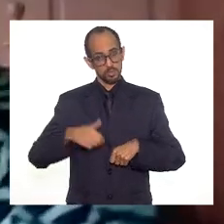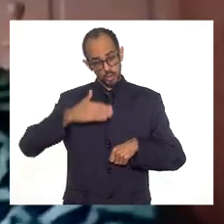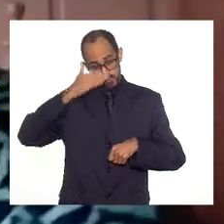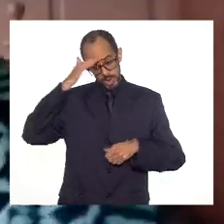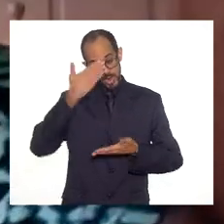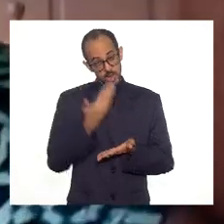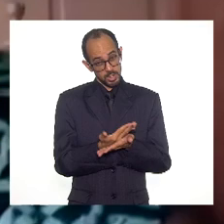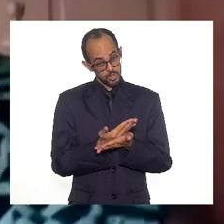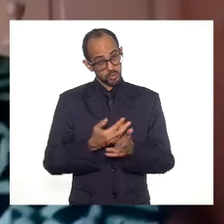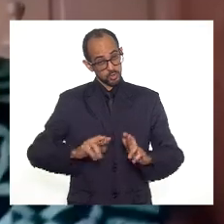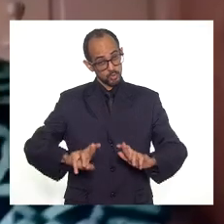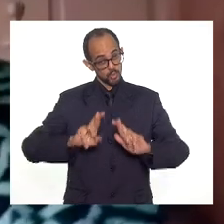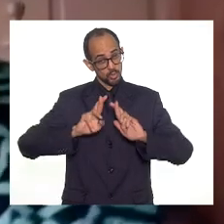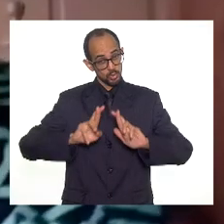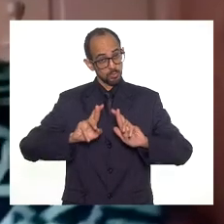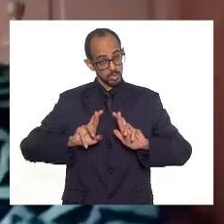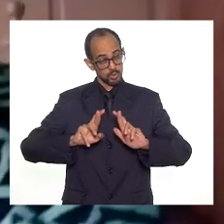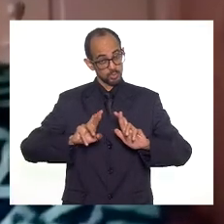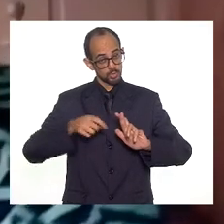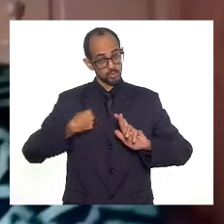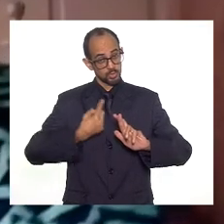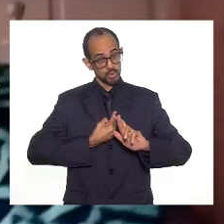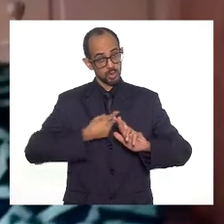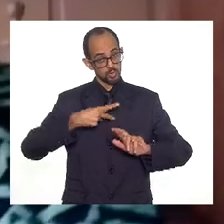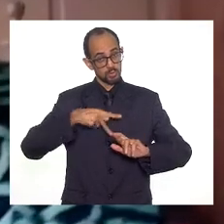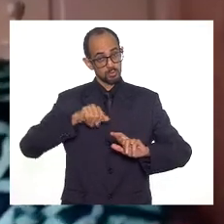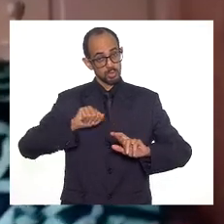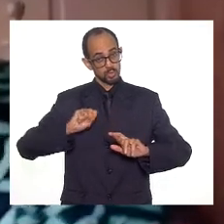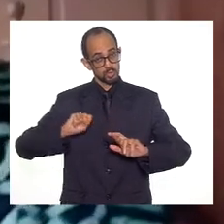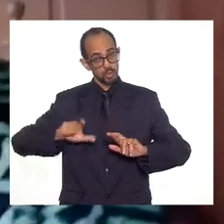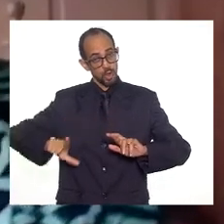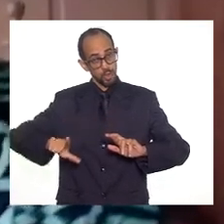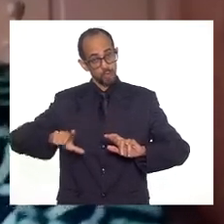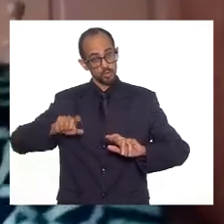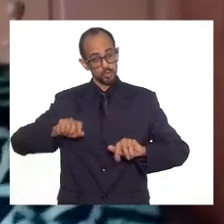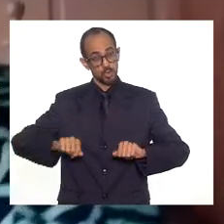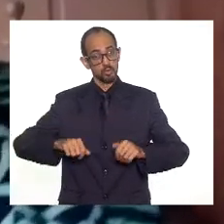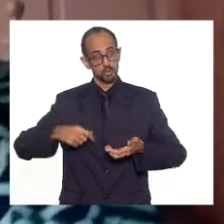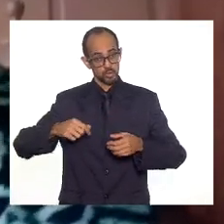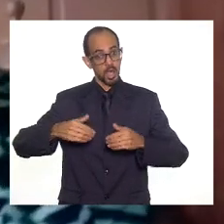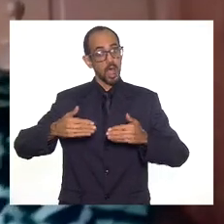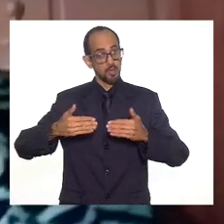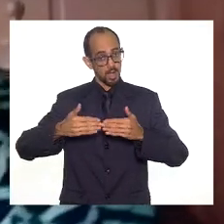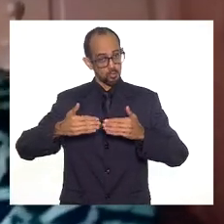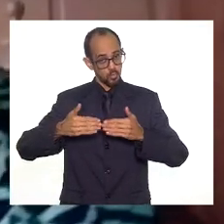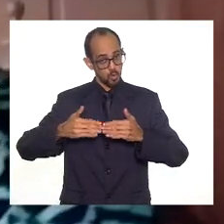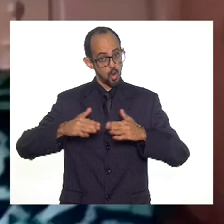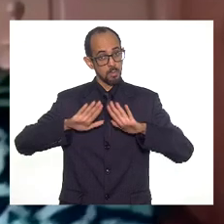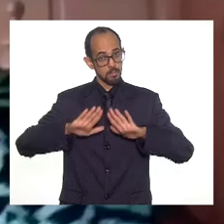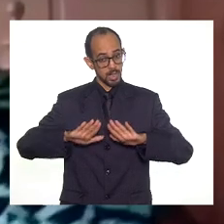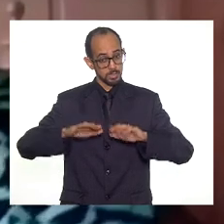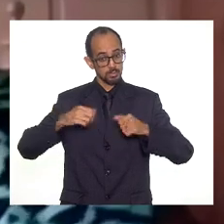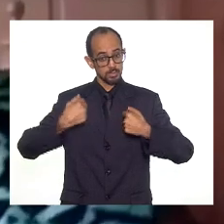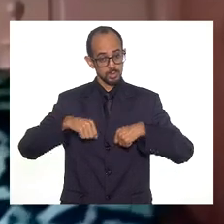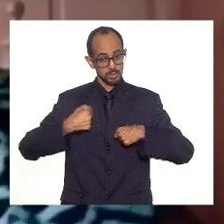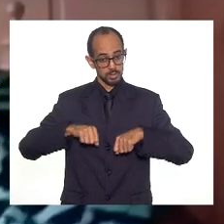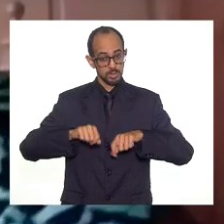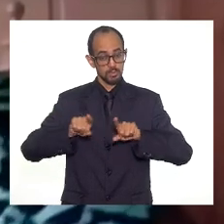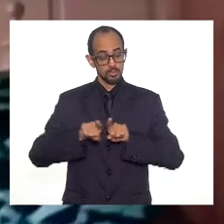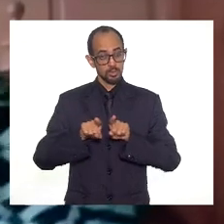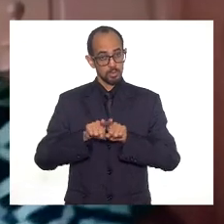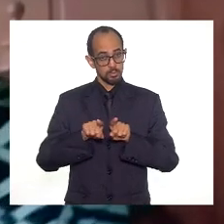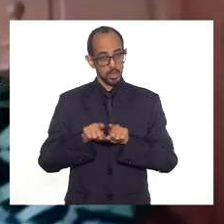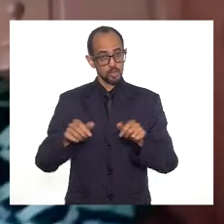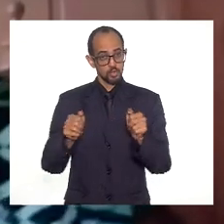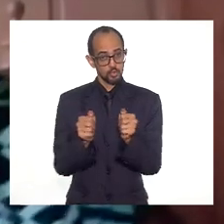e torço, nós do PSOL somos favoráveis à PEC, mas nós precisamos aqui salientar, fazendo coro com a fala